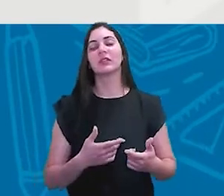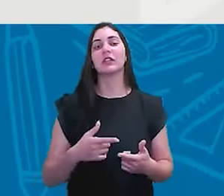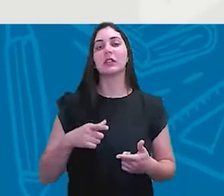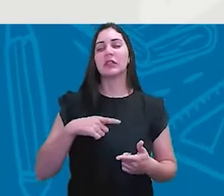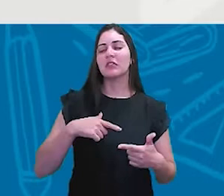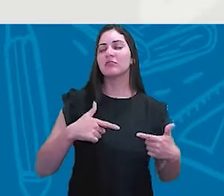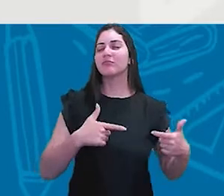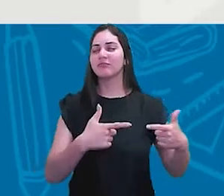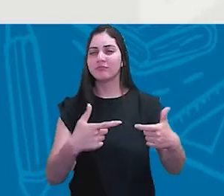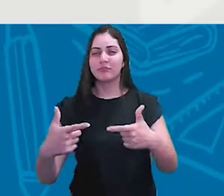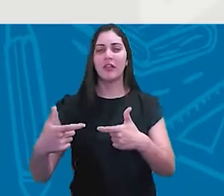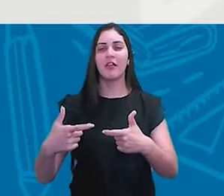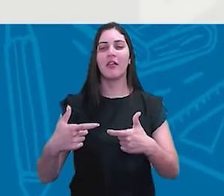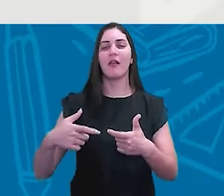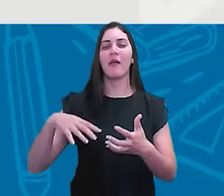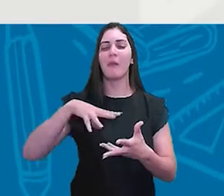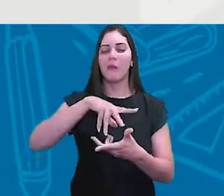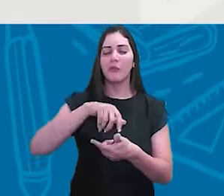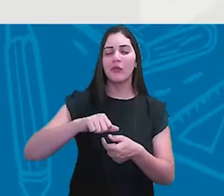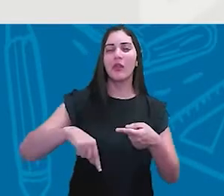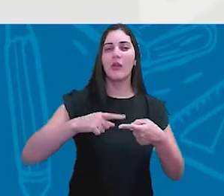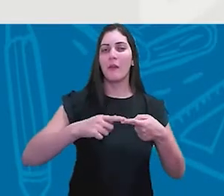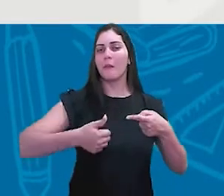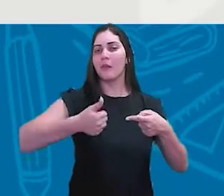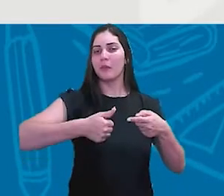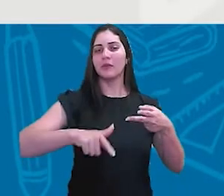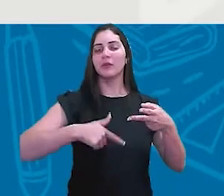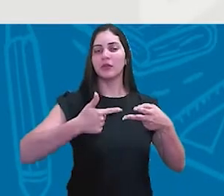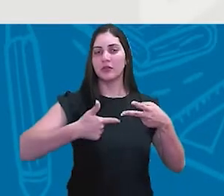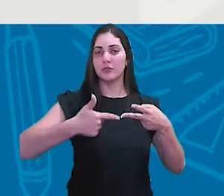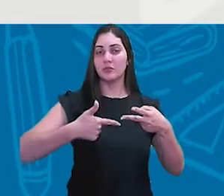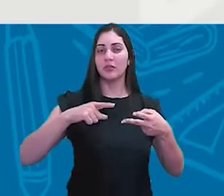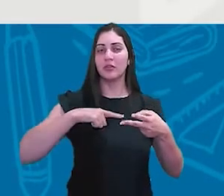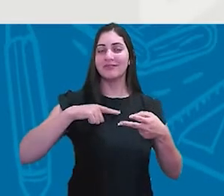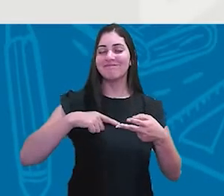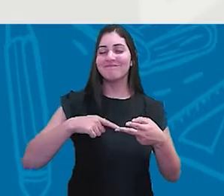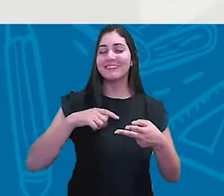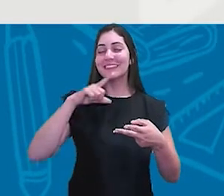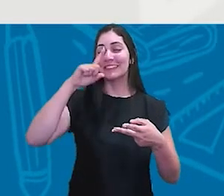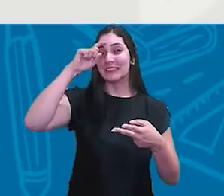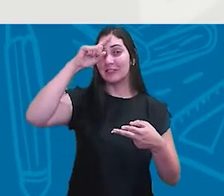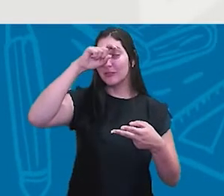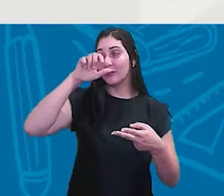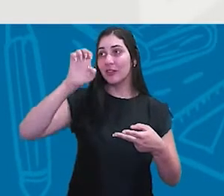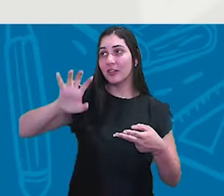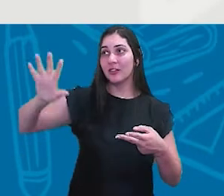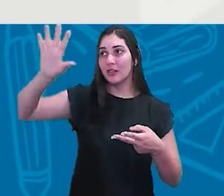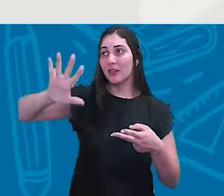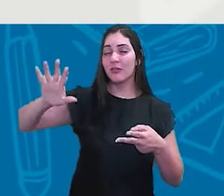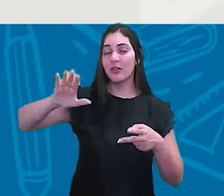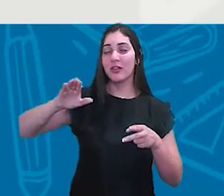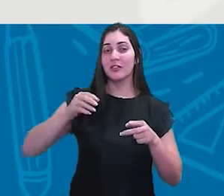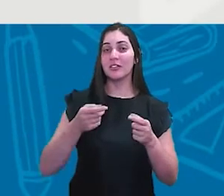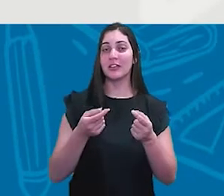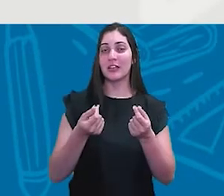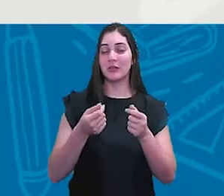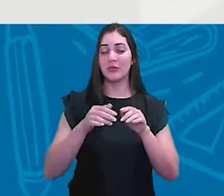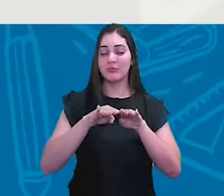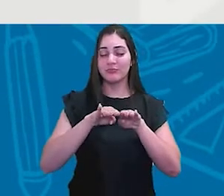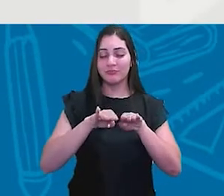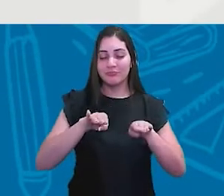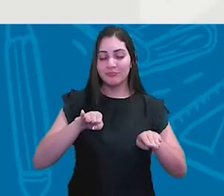as guerras mundiais, na Primeira e Segunda Guerra Mundial, que abalaram bastante a Europa teve um declínio econômico muito grande. E aí